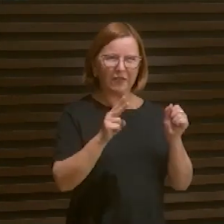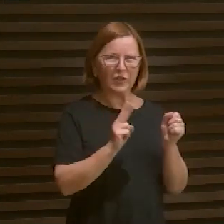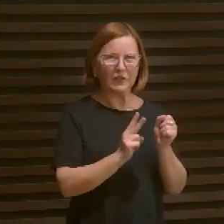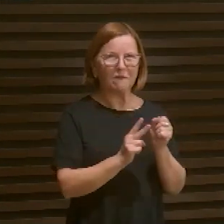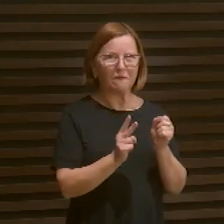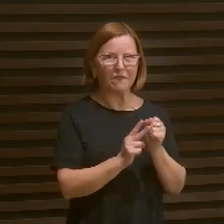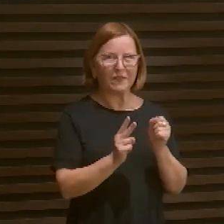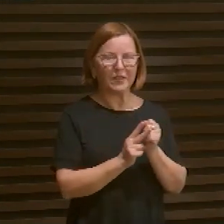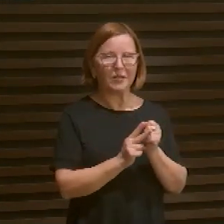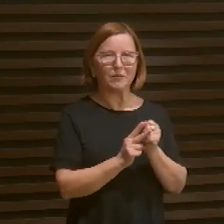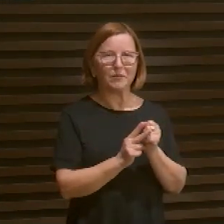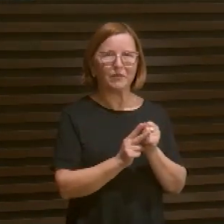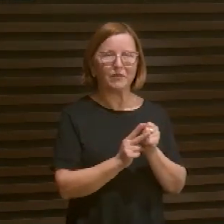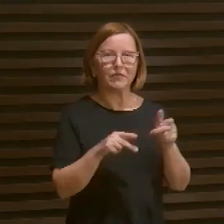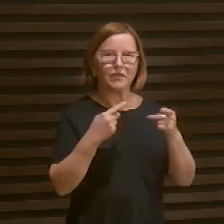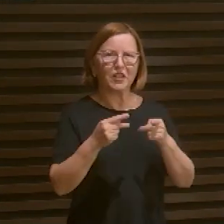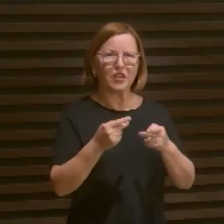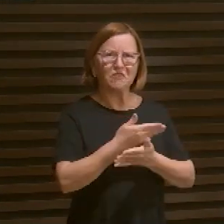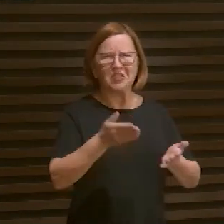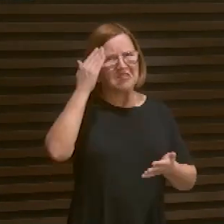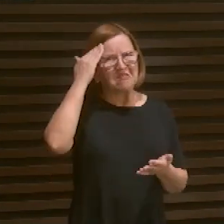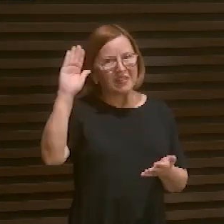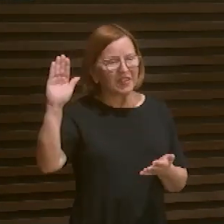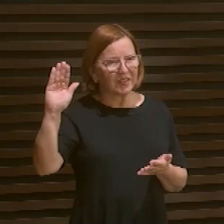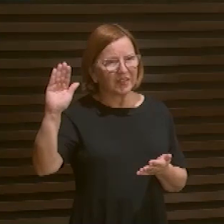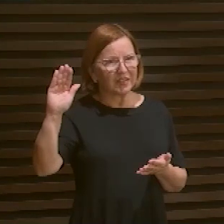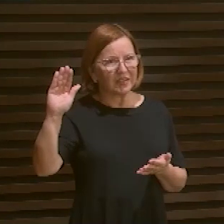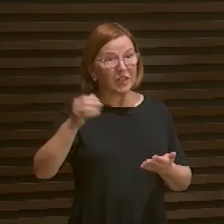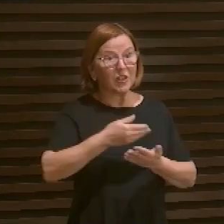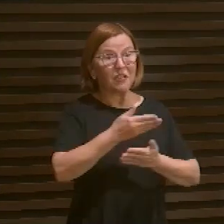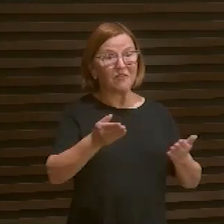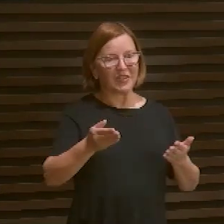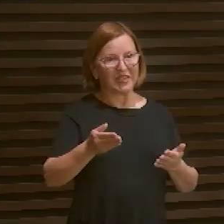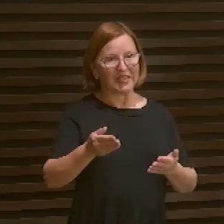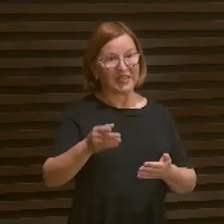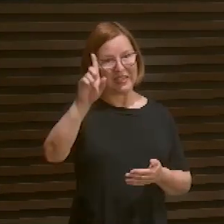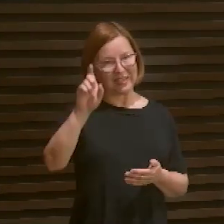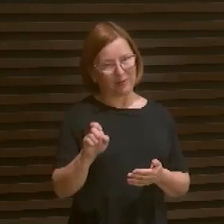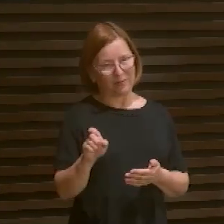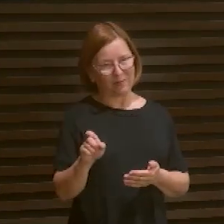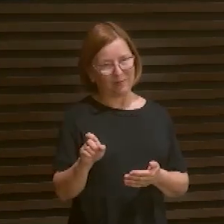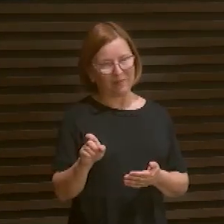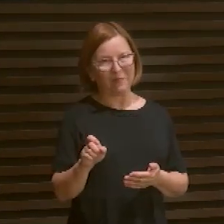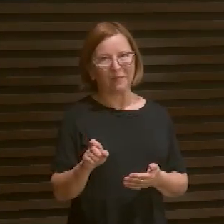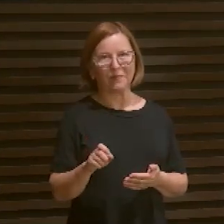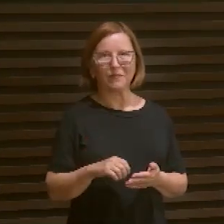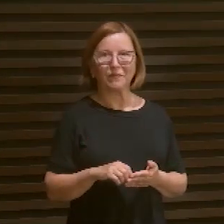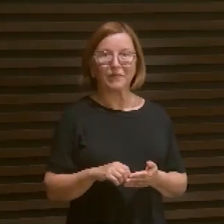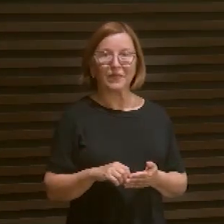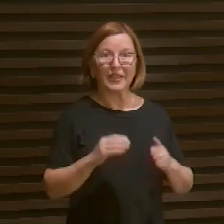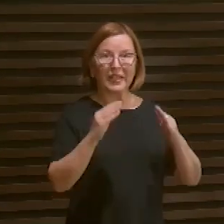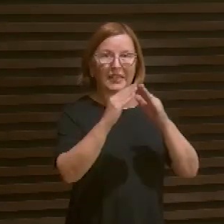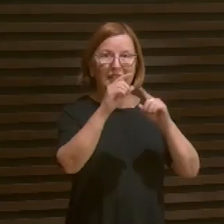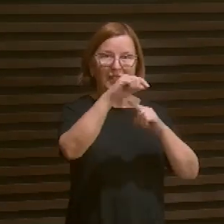prestar atenção. Ele diz assim, não sabeis que vós sois, plural,